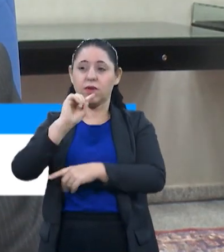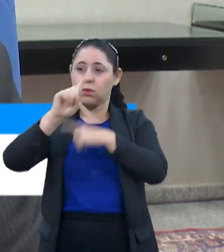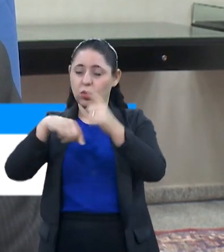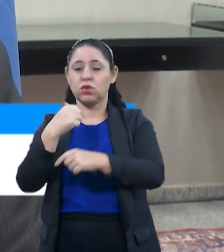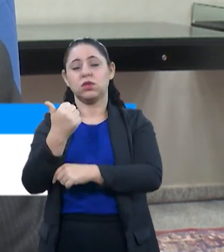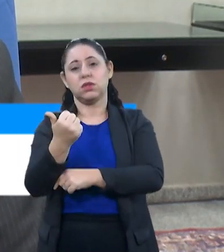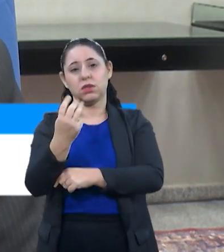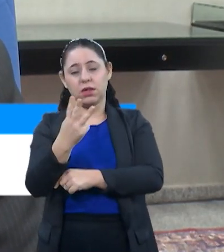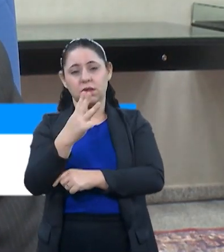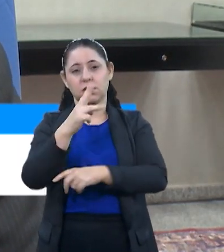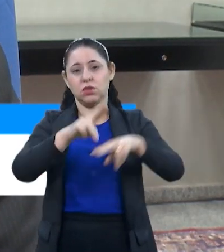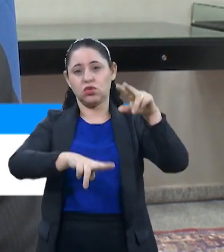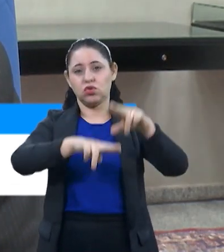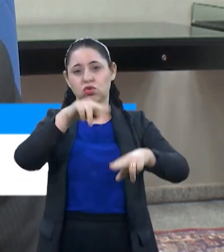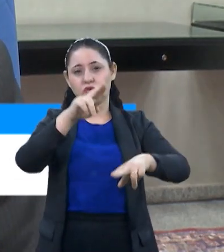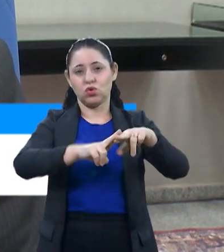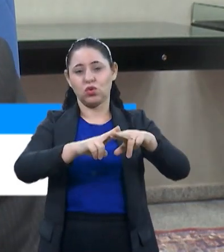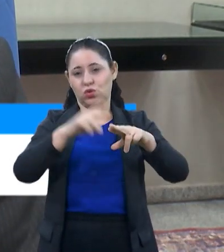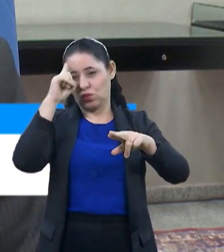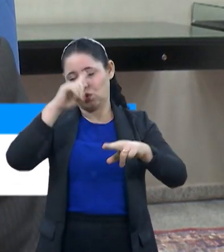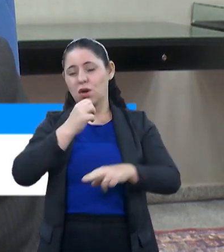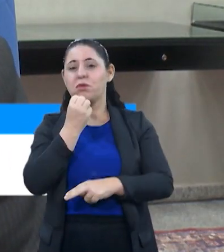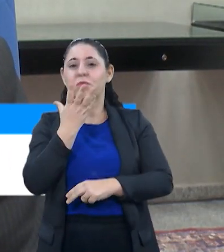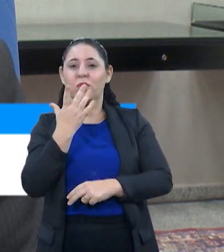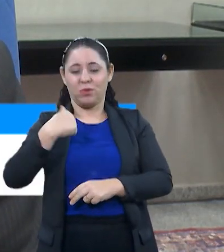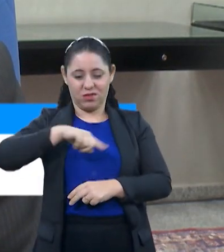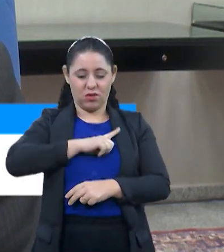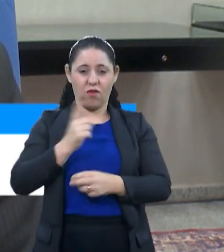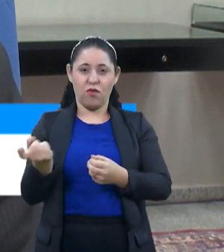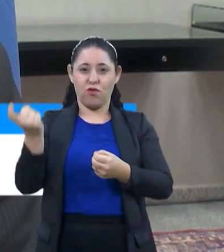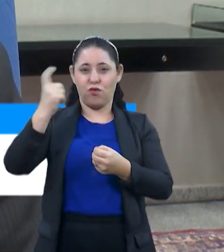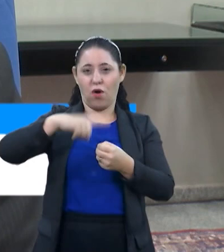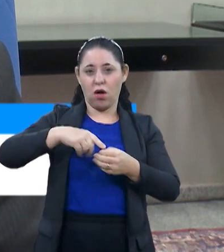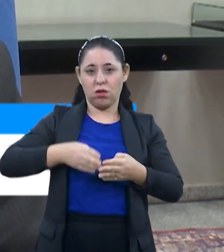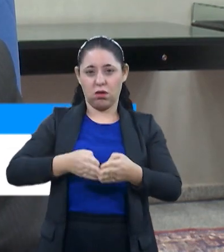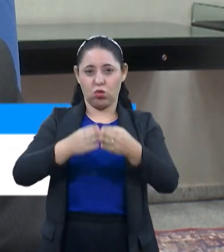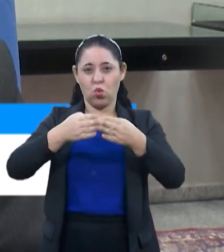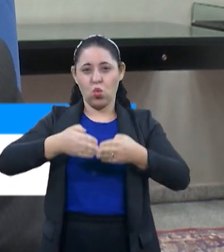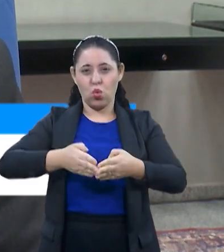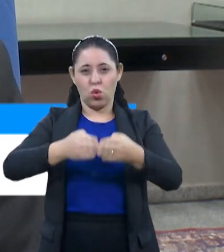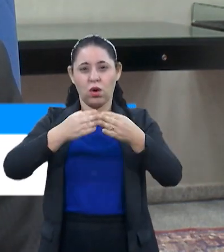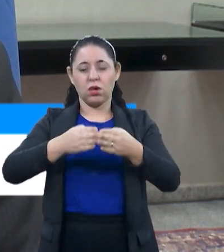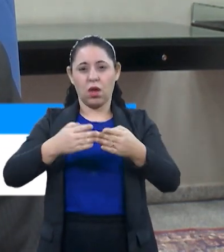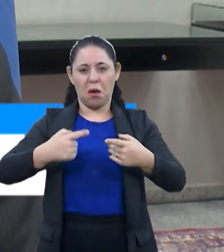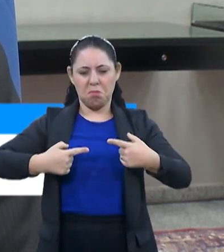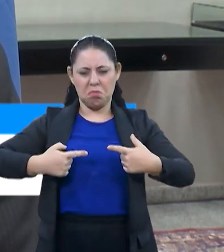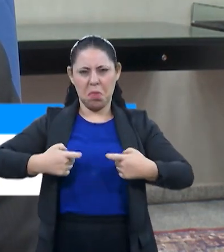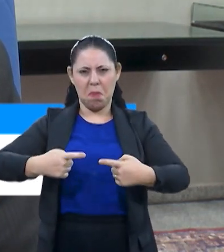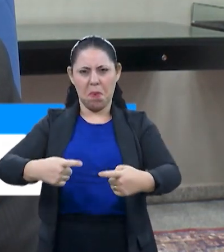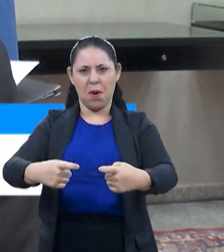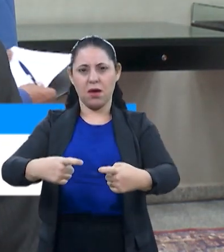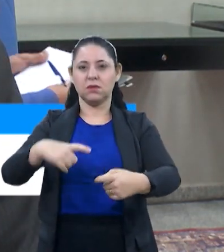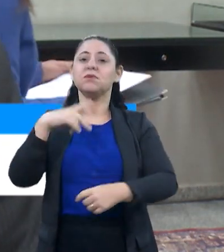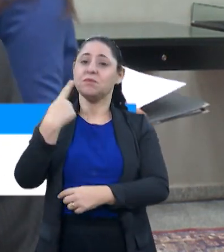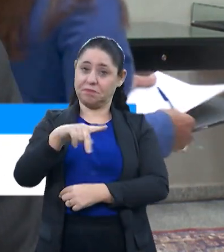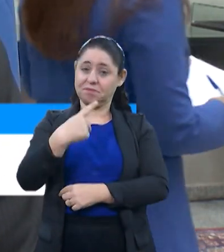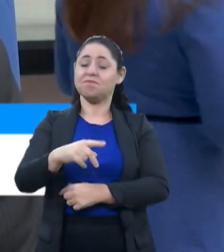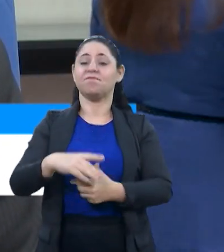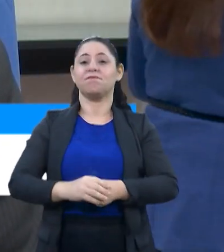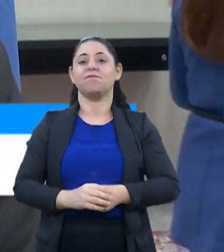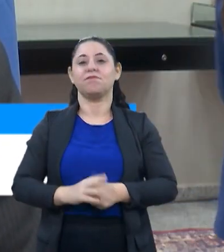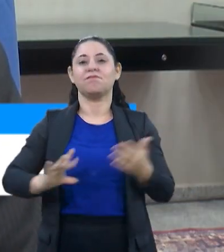janeiro de 79 e no dia 13 de junho, um dia muito bom para nós, que foi a retomada de